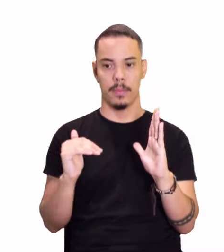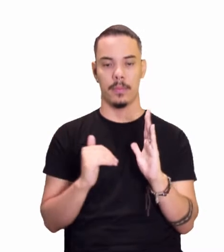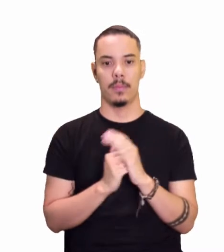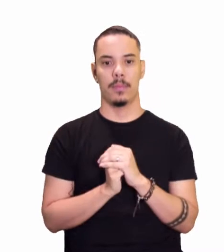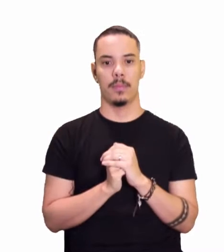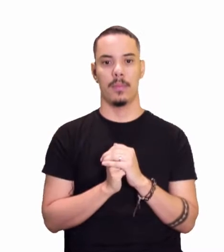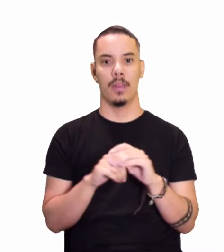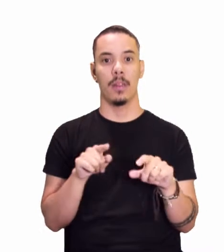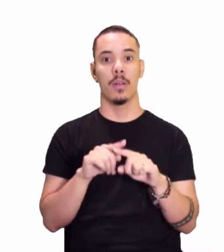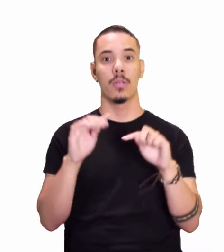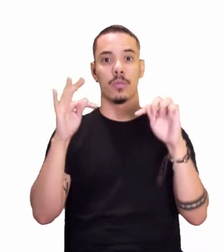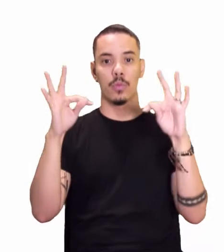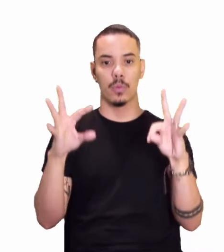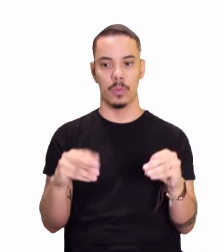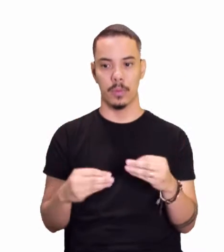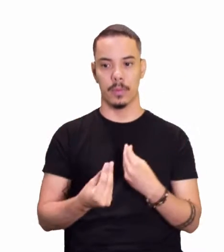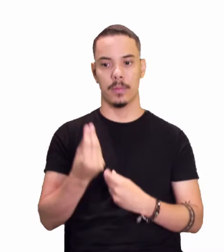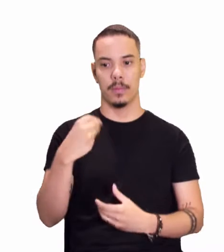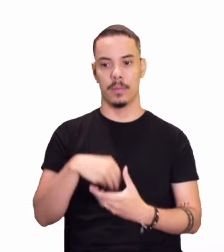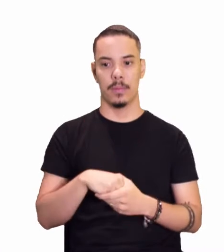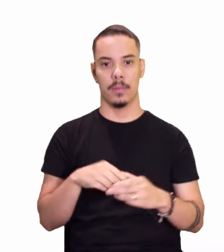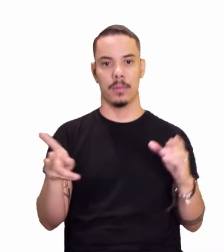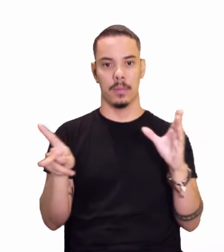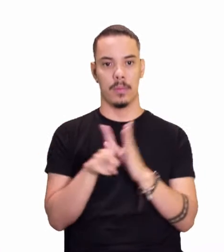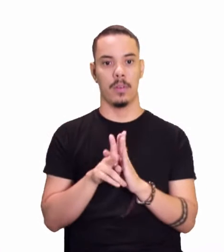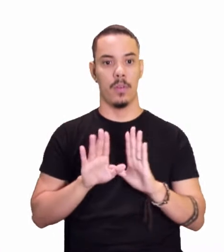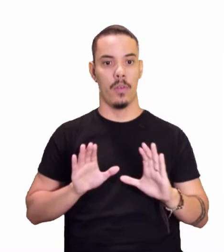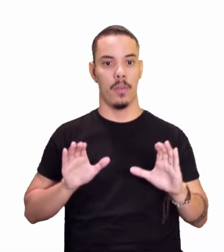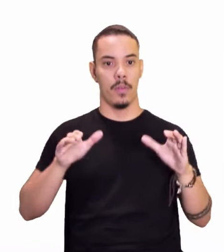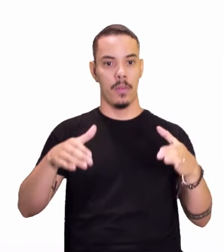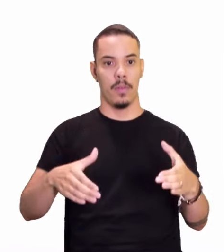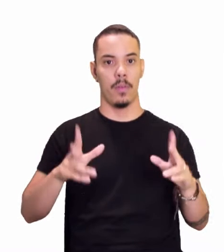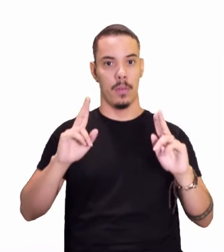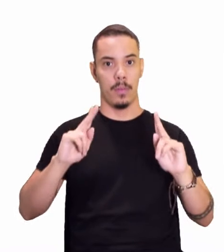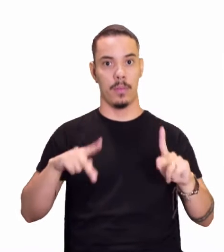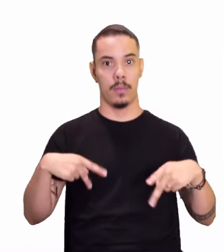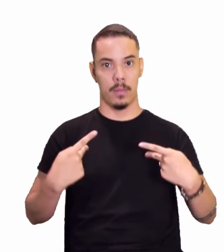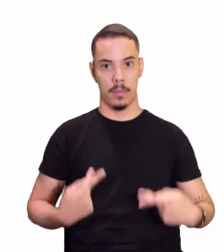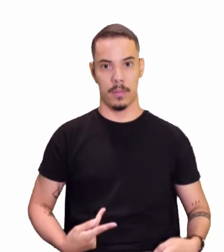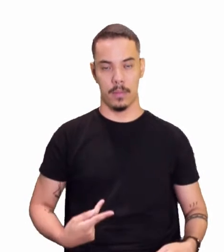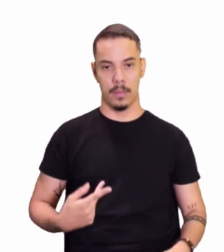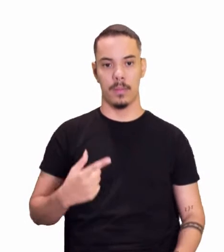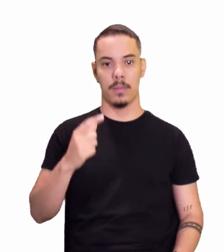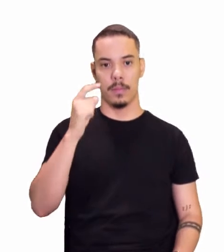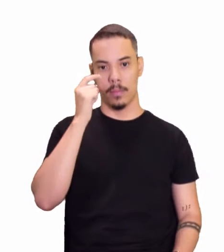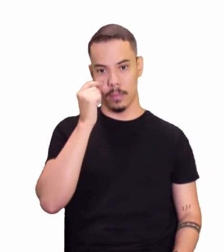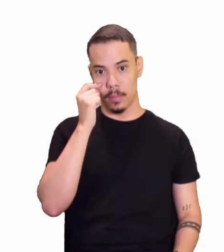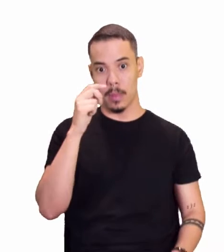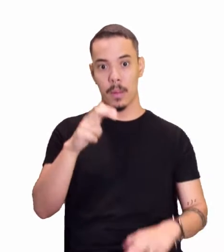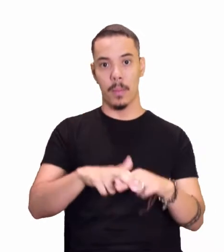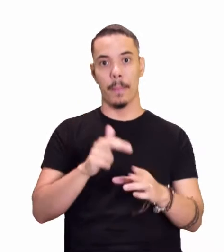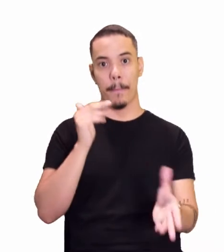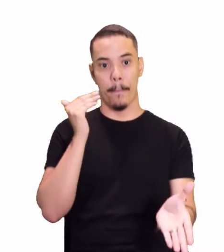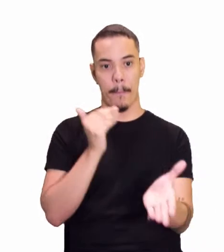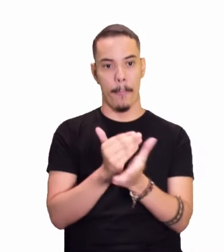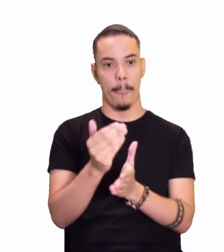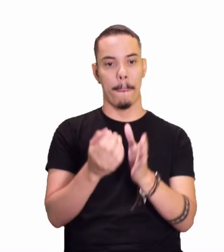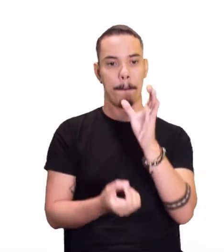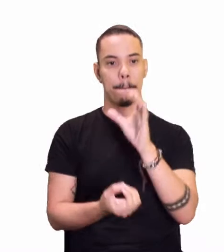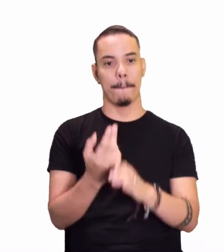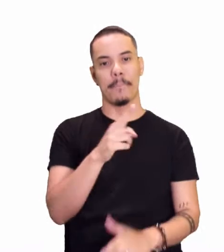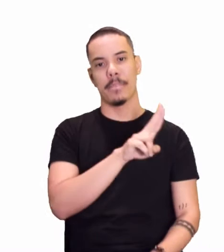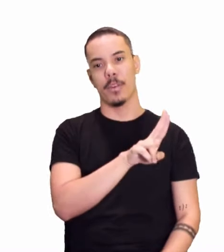Que aí tudo isso vai o quê? Focar no homem, no ser humano. Bom, é daí que surge esse